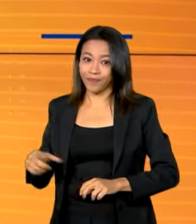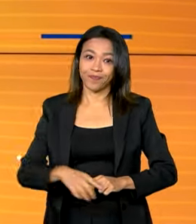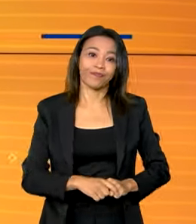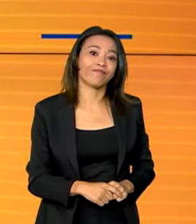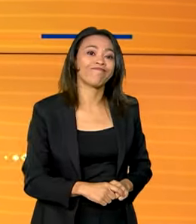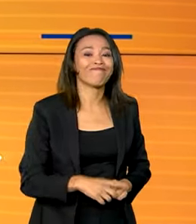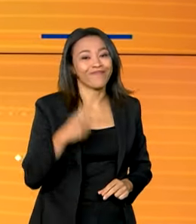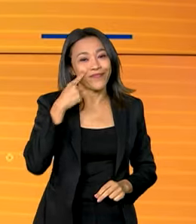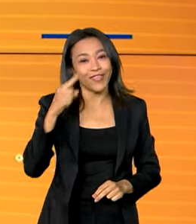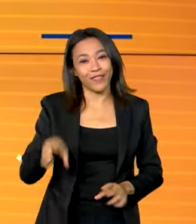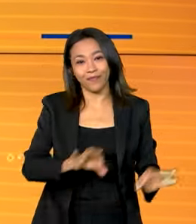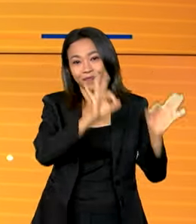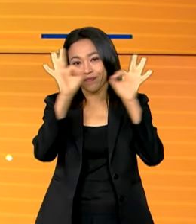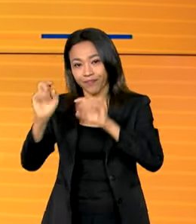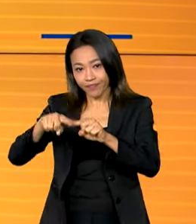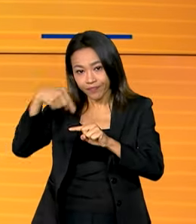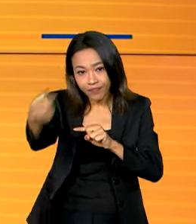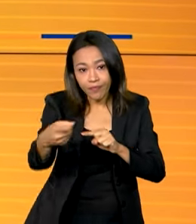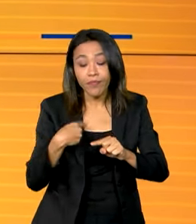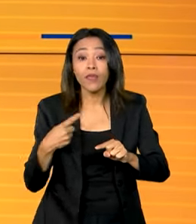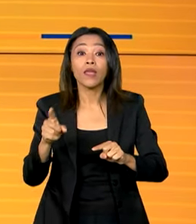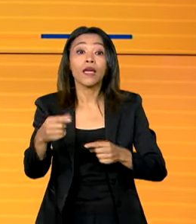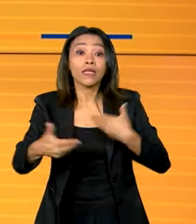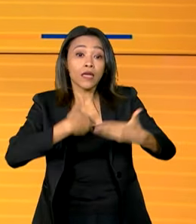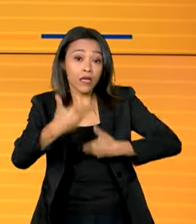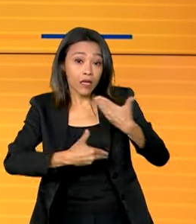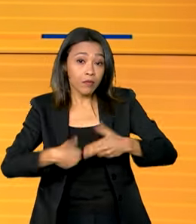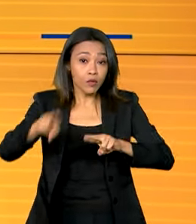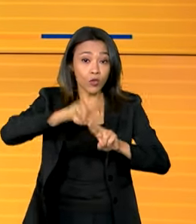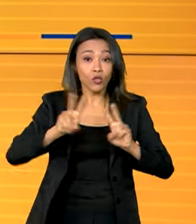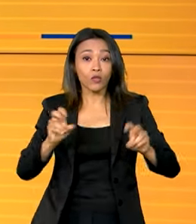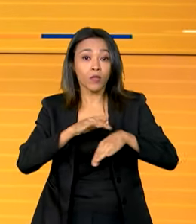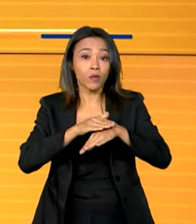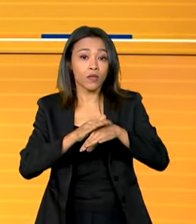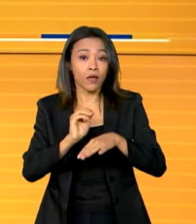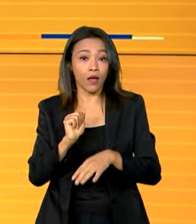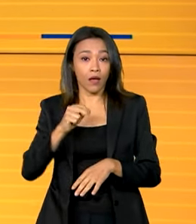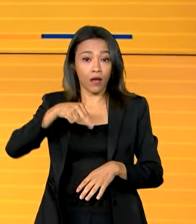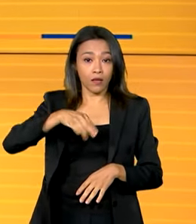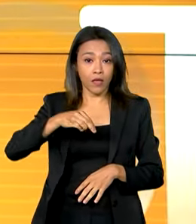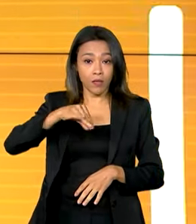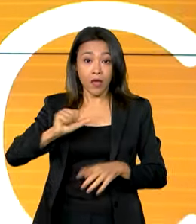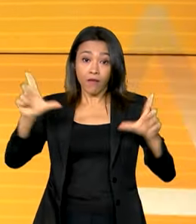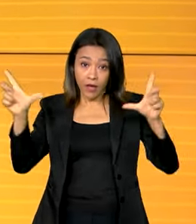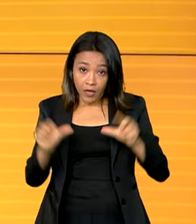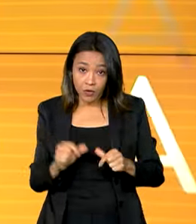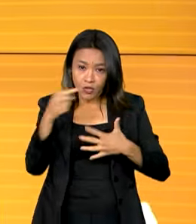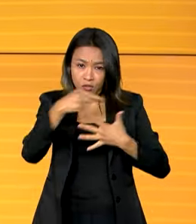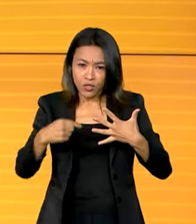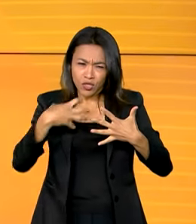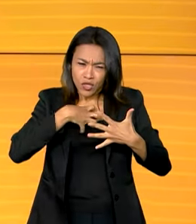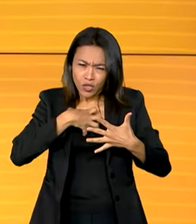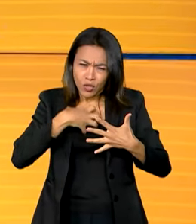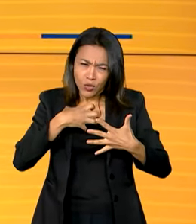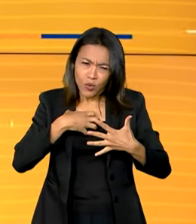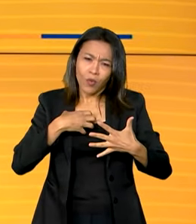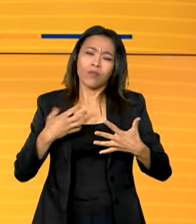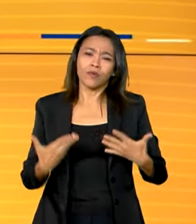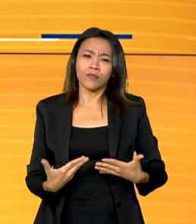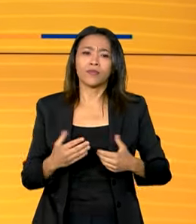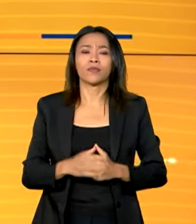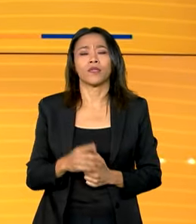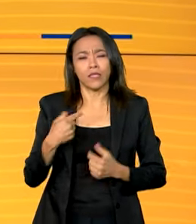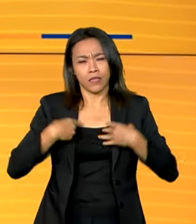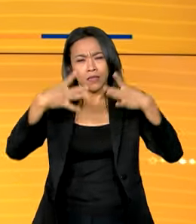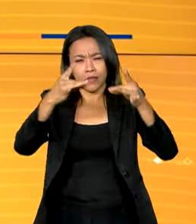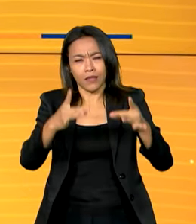pfender nova opção de tratamento no SUS contra a anemia vai reduzir sintomas adversos do sulfato ferroso